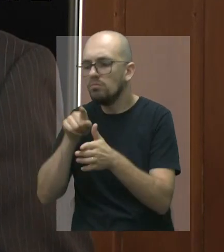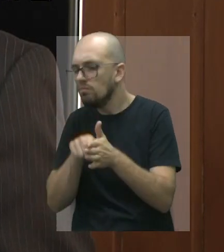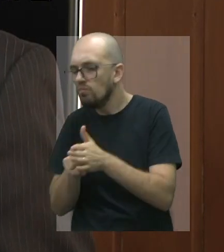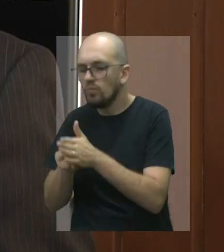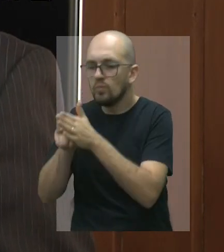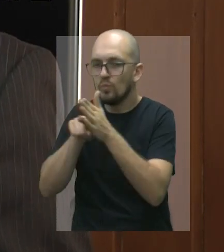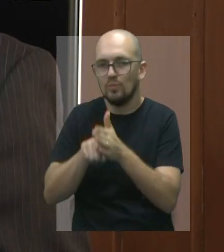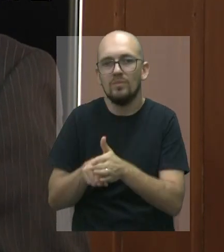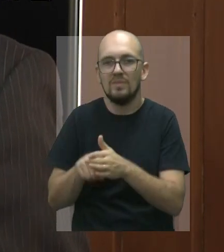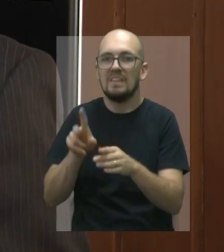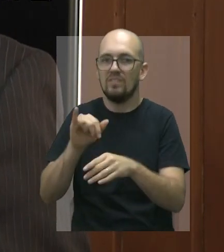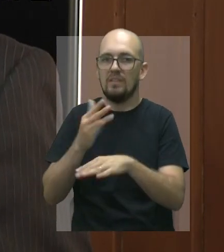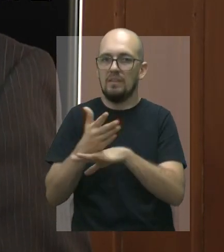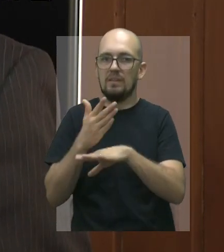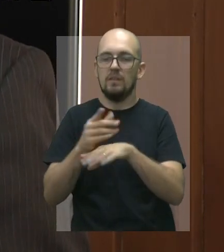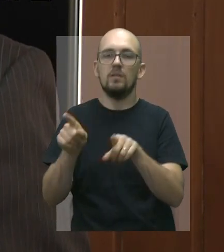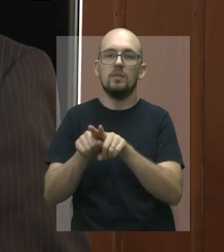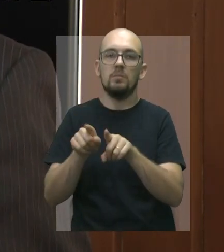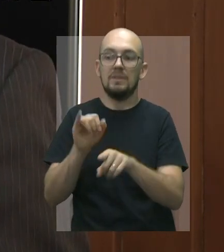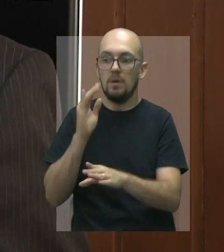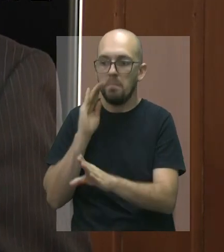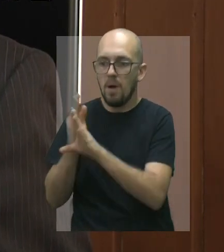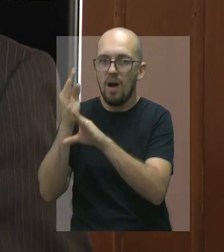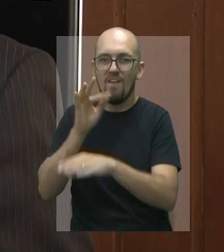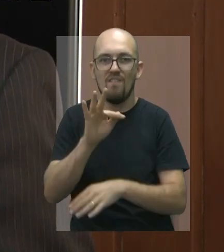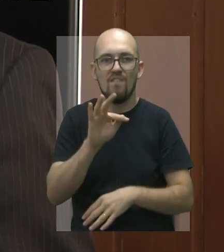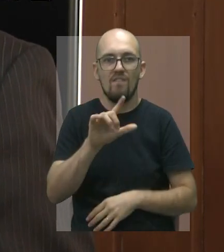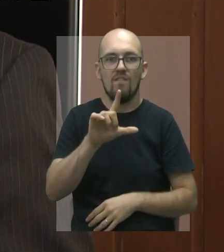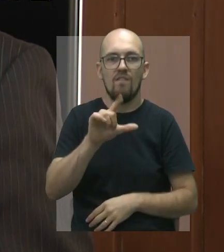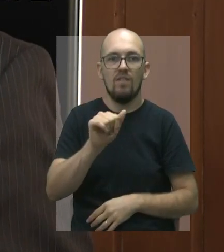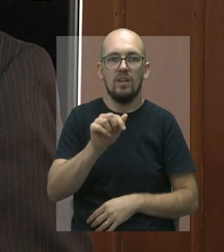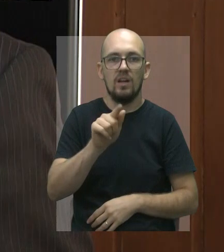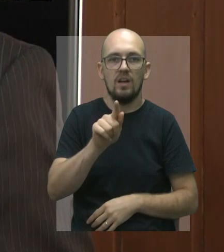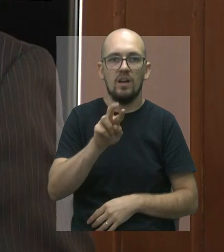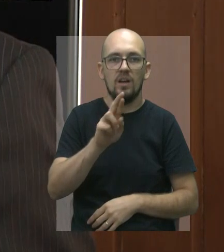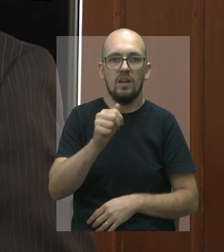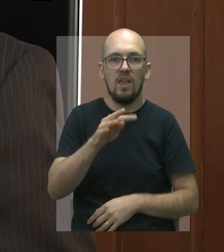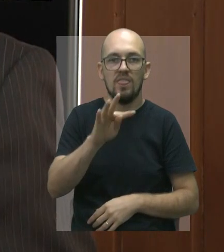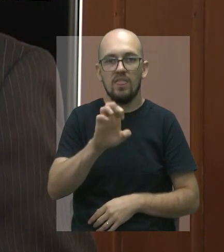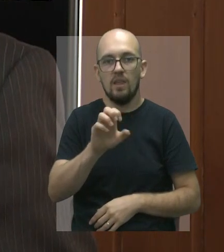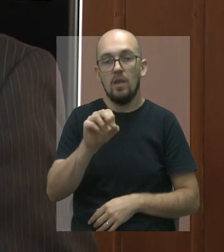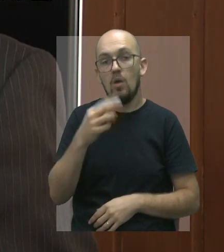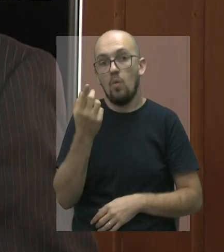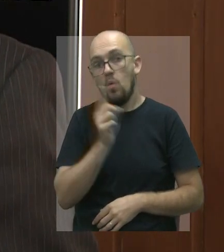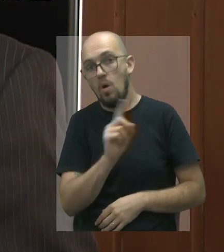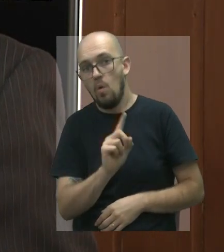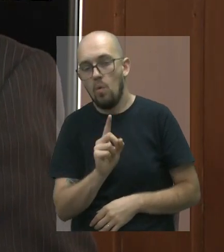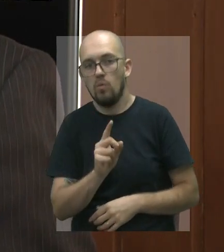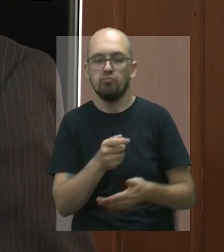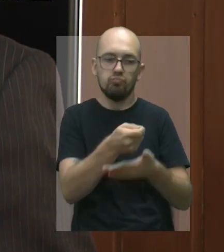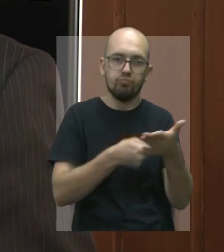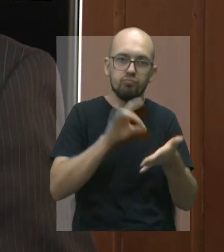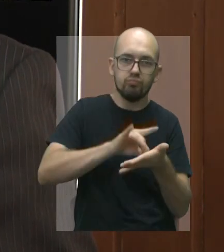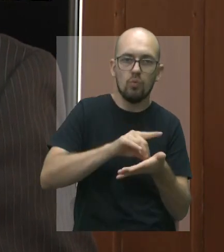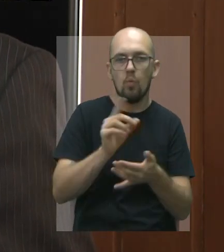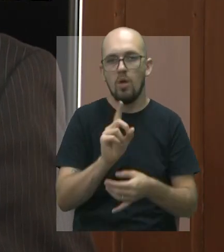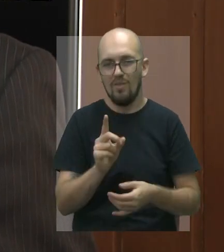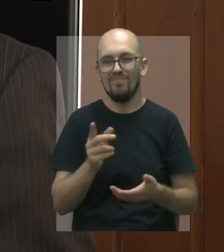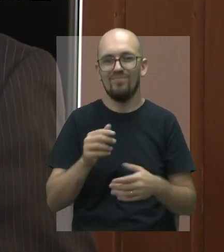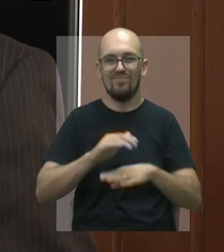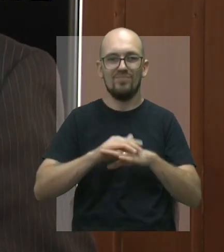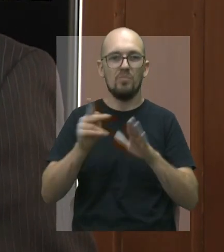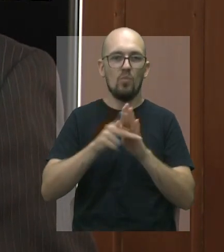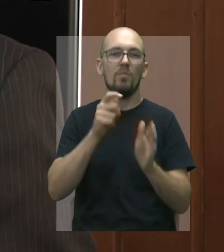se caso de flagrante ou não, se lavratura do flagrante ou não. Então é bastante interessante, foi um evento assim também